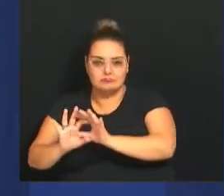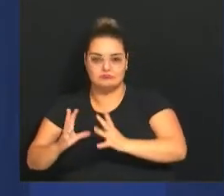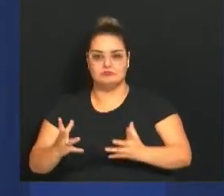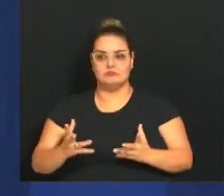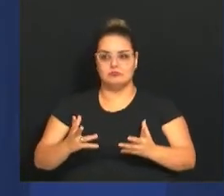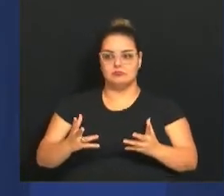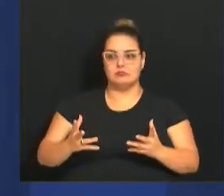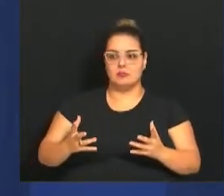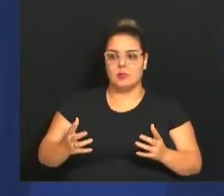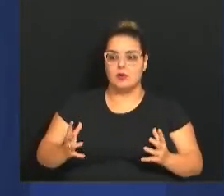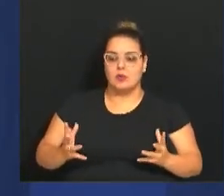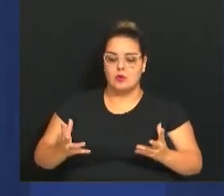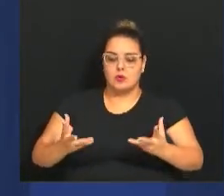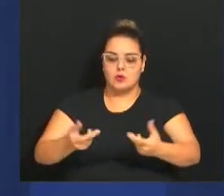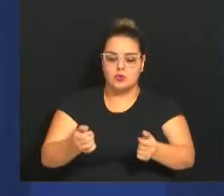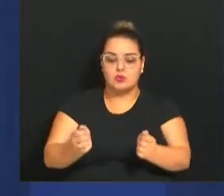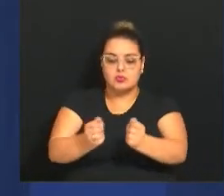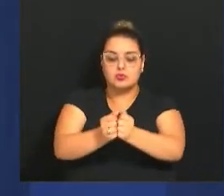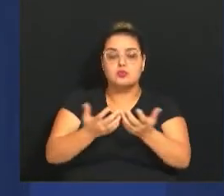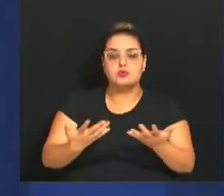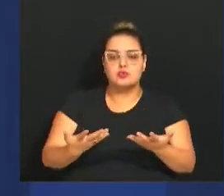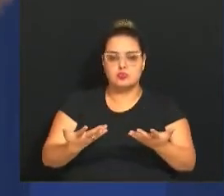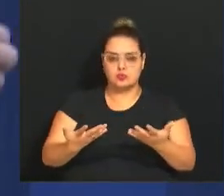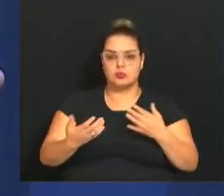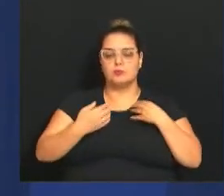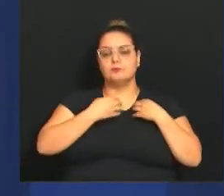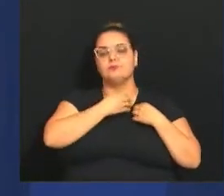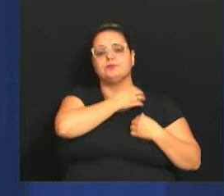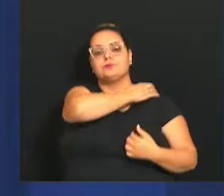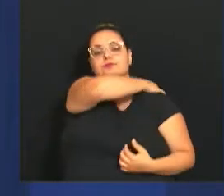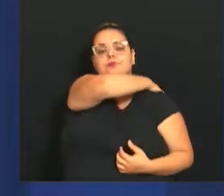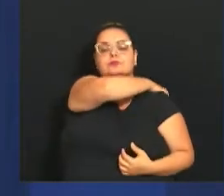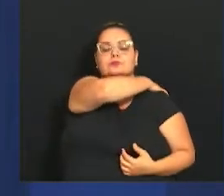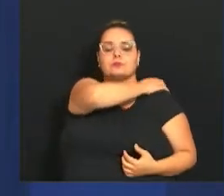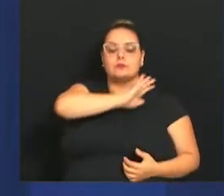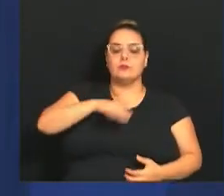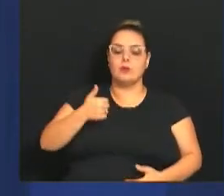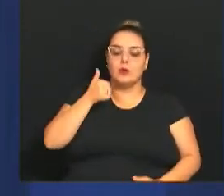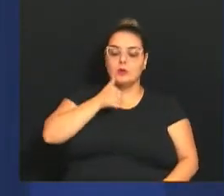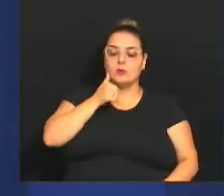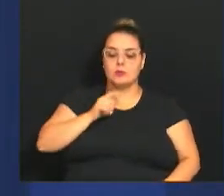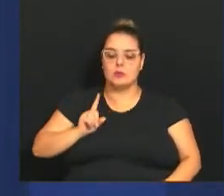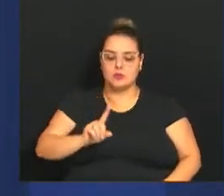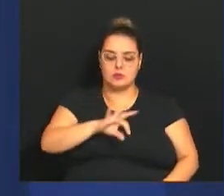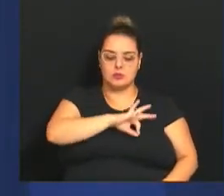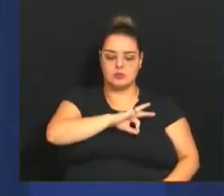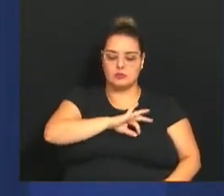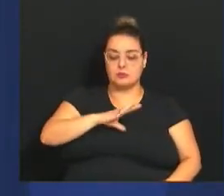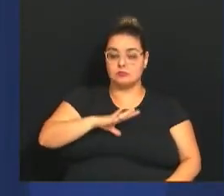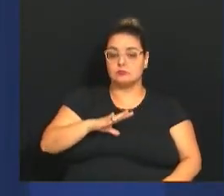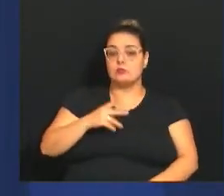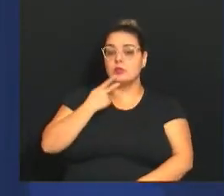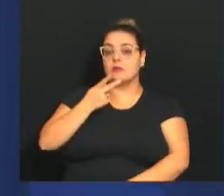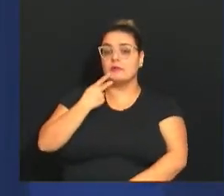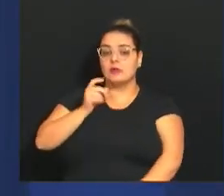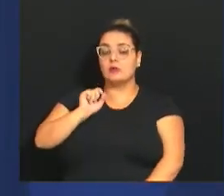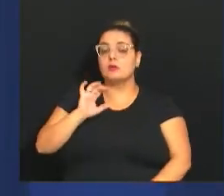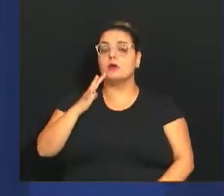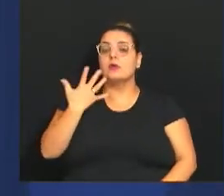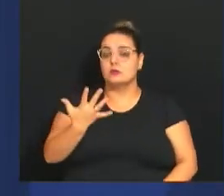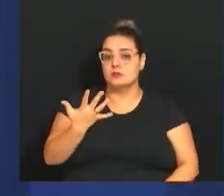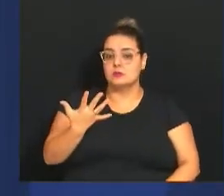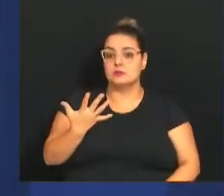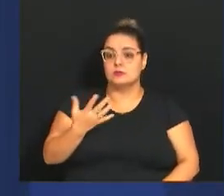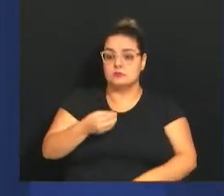se conectarem, né, eles se conversarem. Então, quando a mulher chega na guarda para falar do que aconteceu com ela, isso para que esse encaminhamento